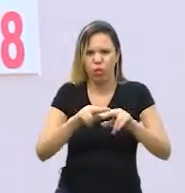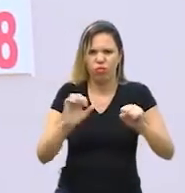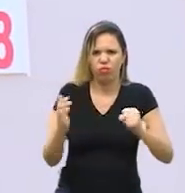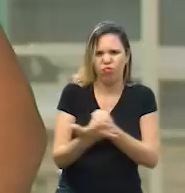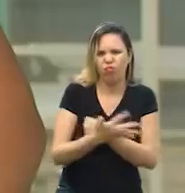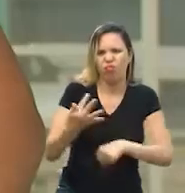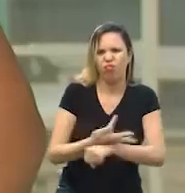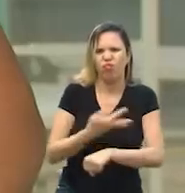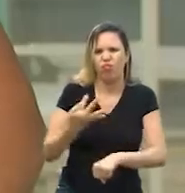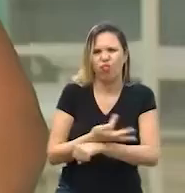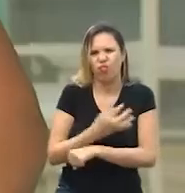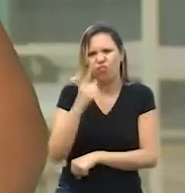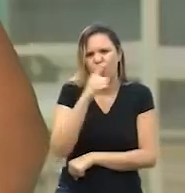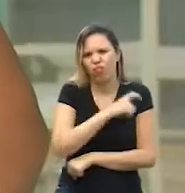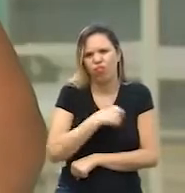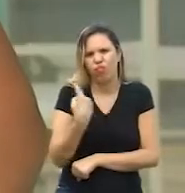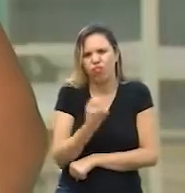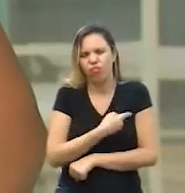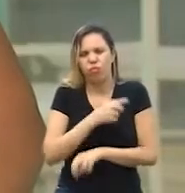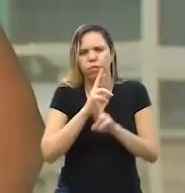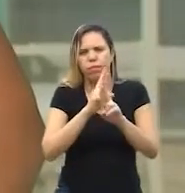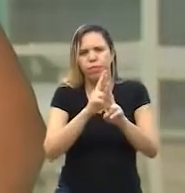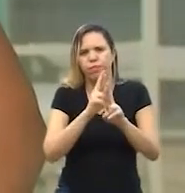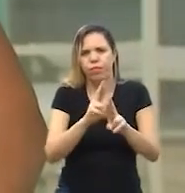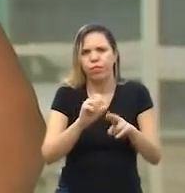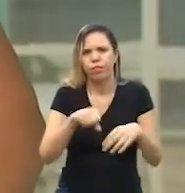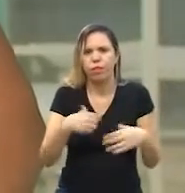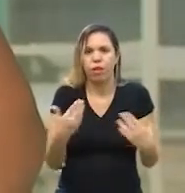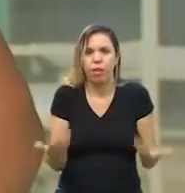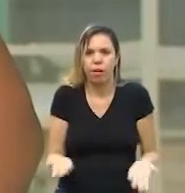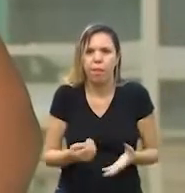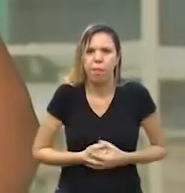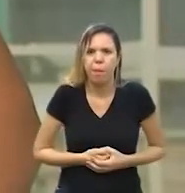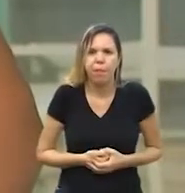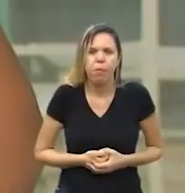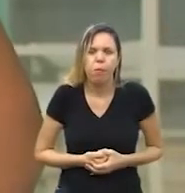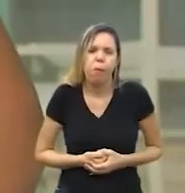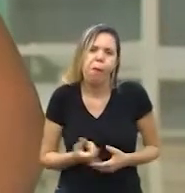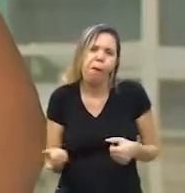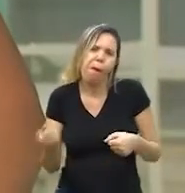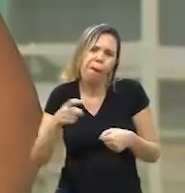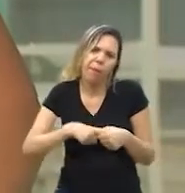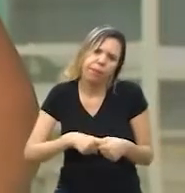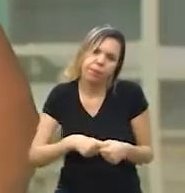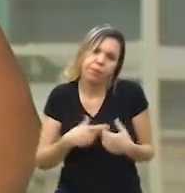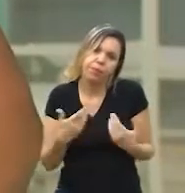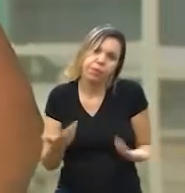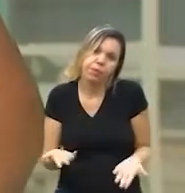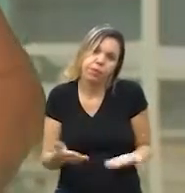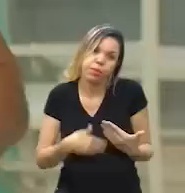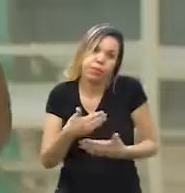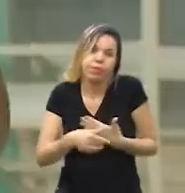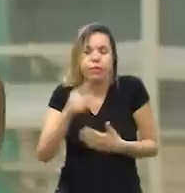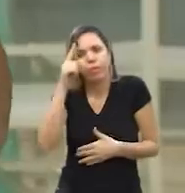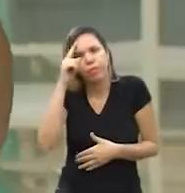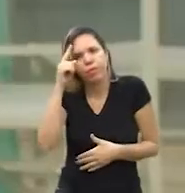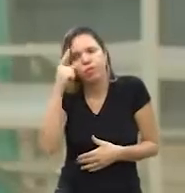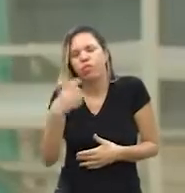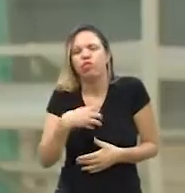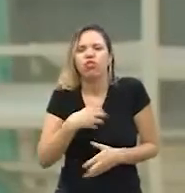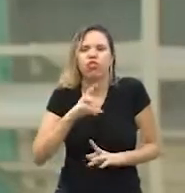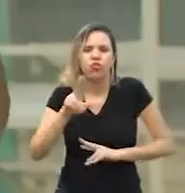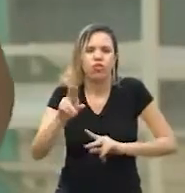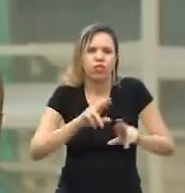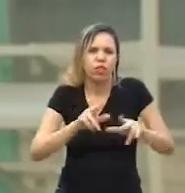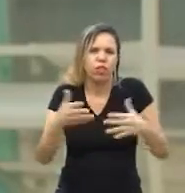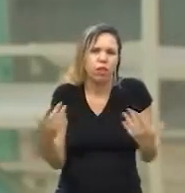as portas. Foi bem sofrido, sabe? A gente estava com esperança, assim, de voltar, mas cada dia